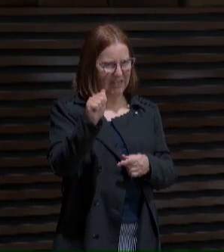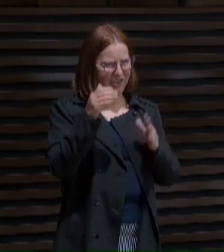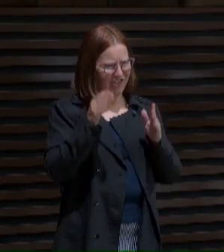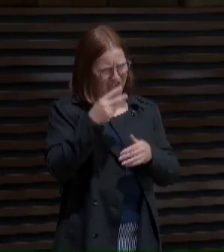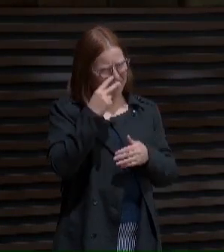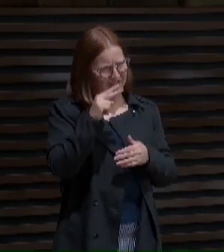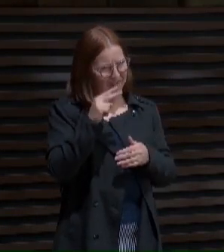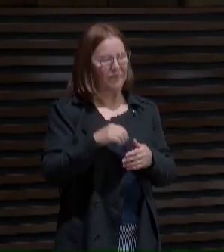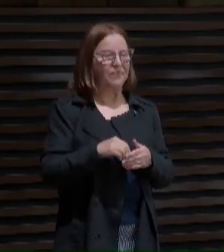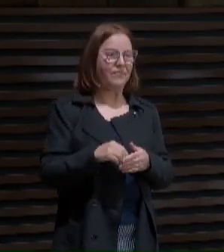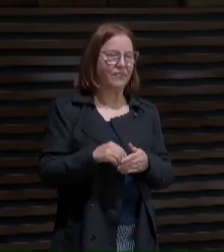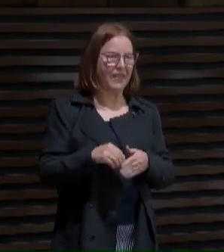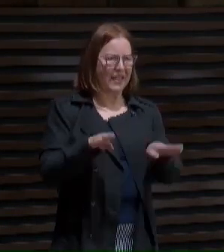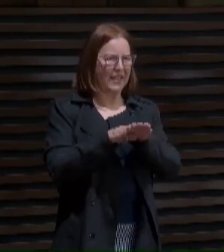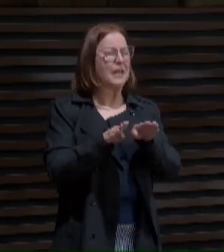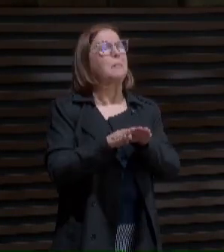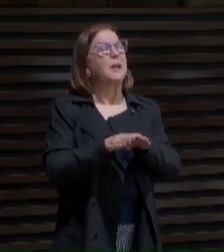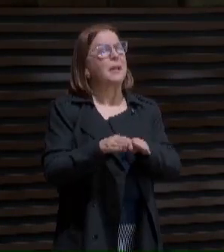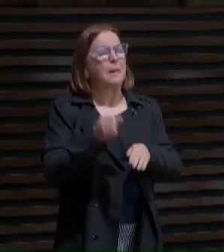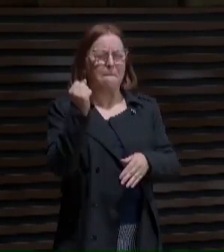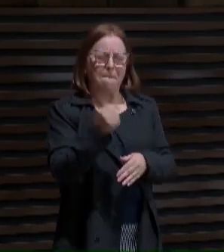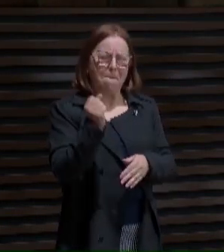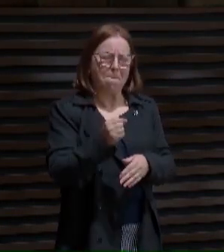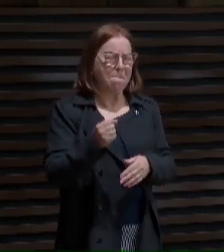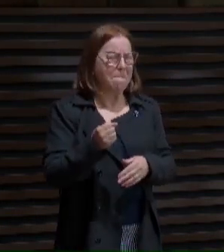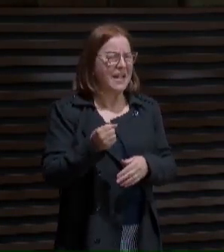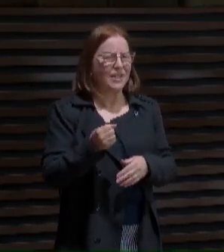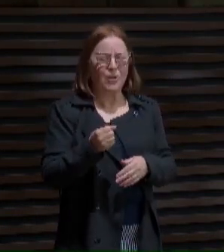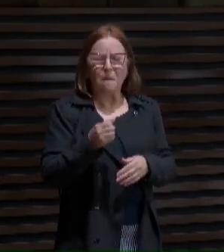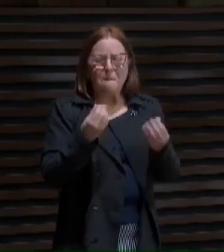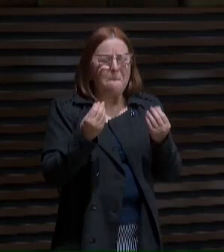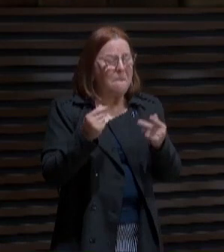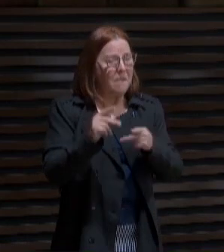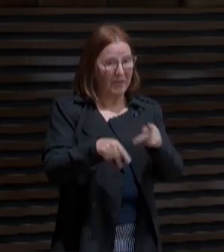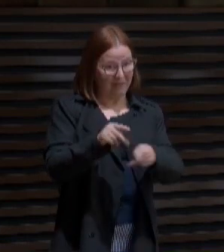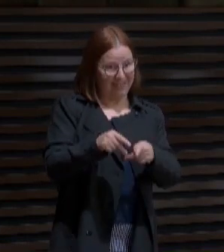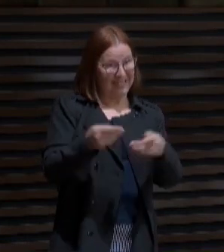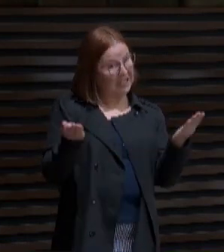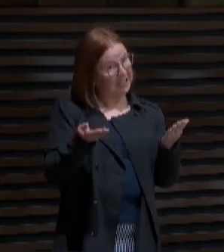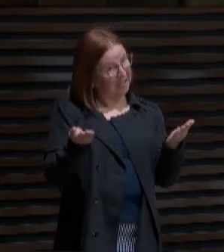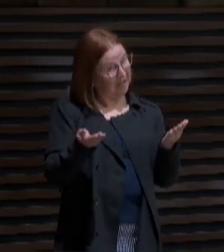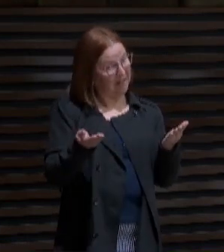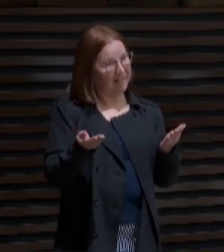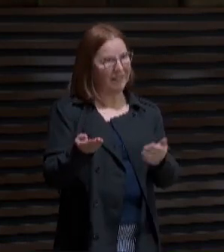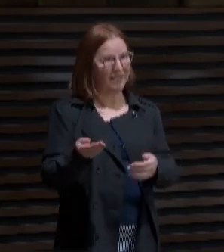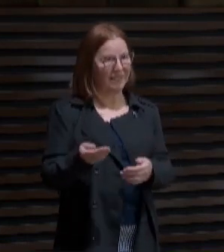falar, e que também matou milhares de pessoas. E agora, recentemente,